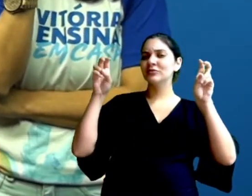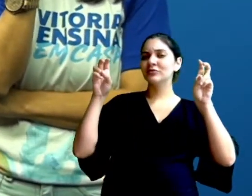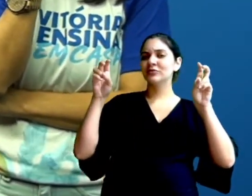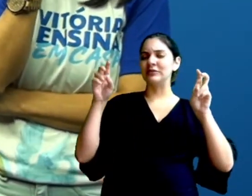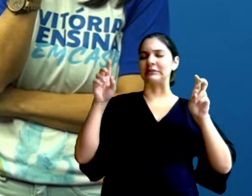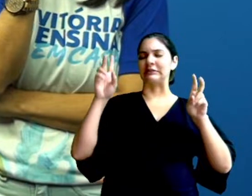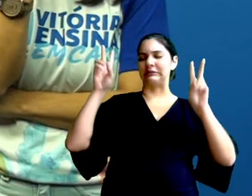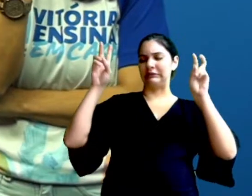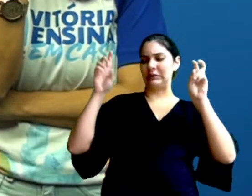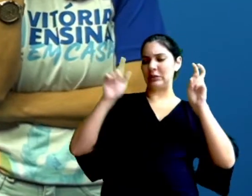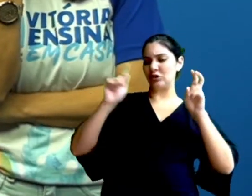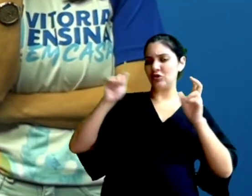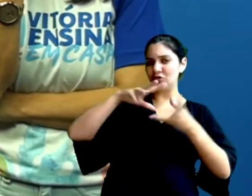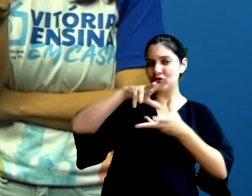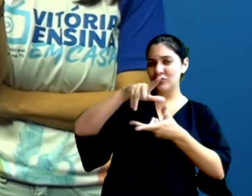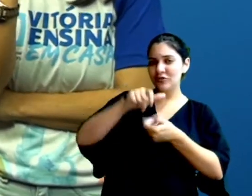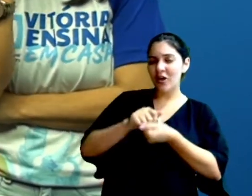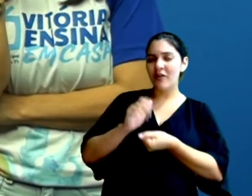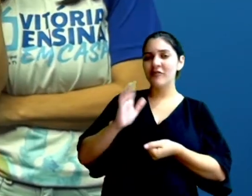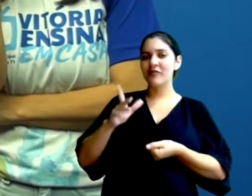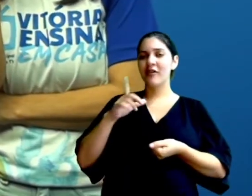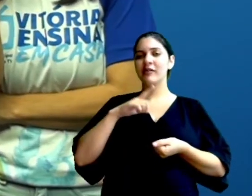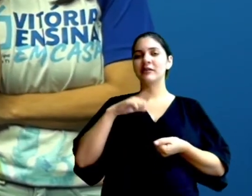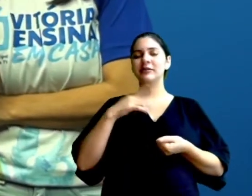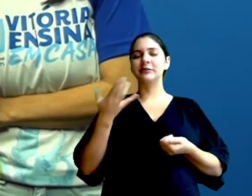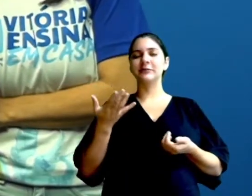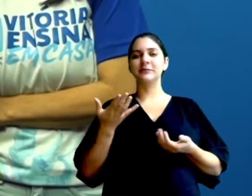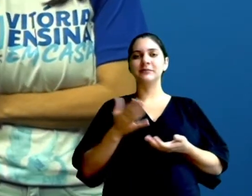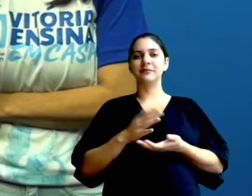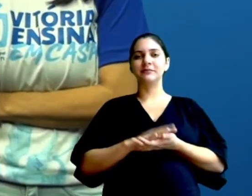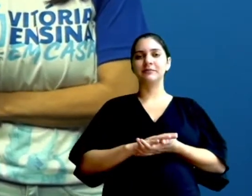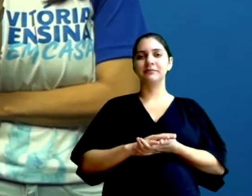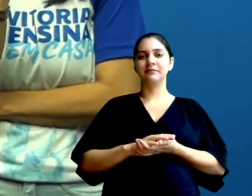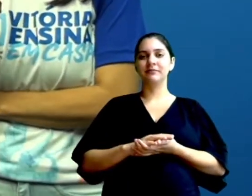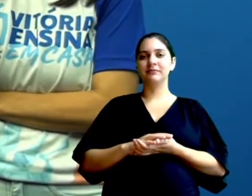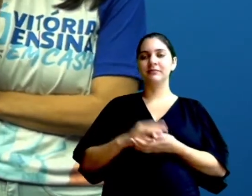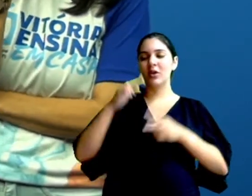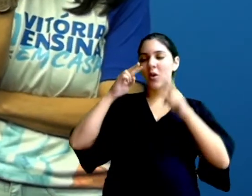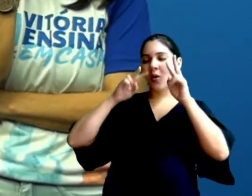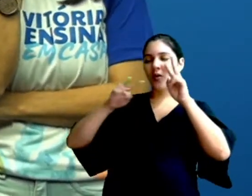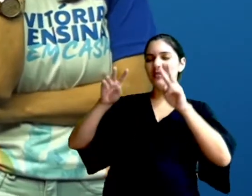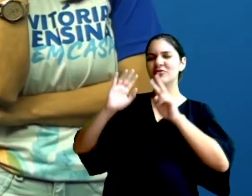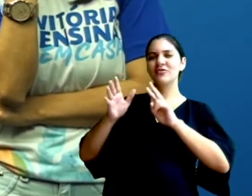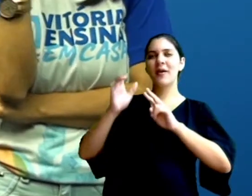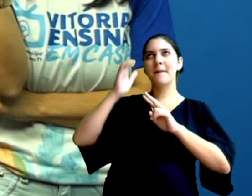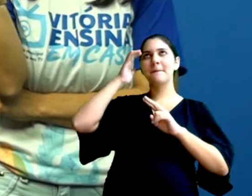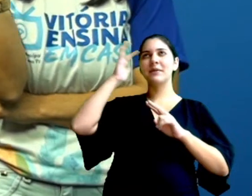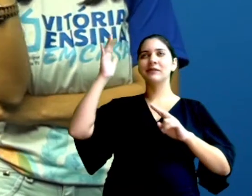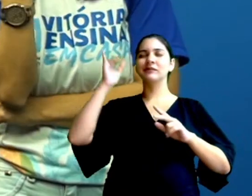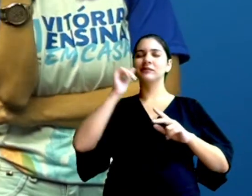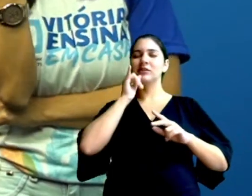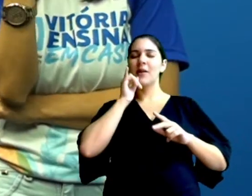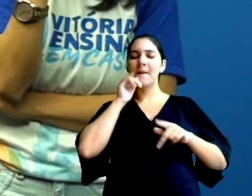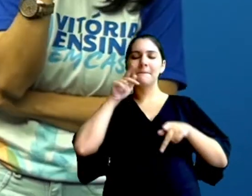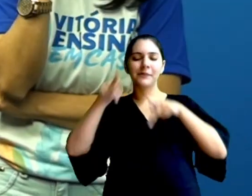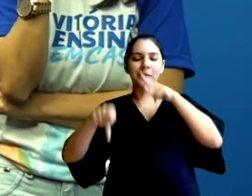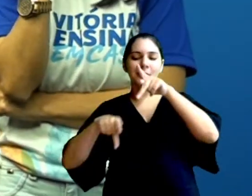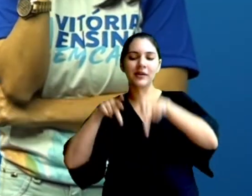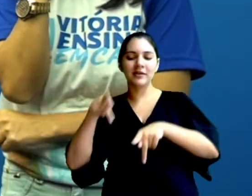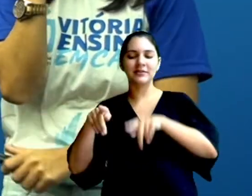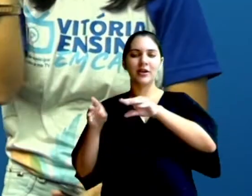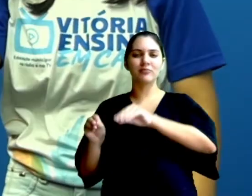de geografia, já que a gente olha assim, já imagina populações,